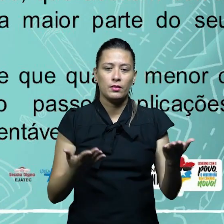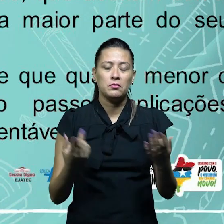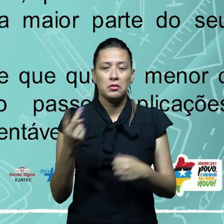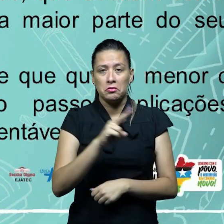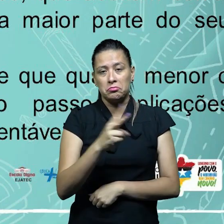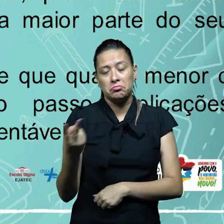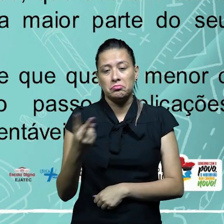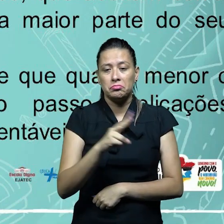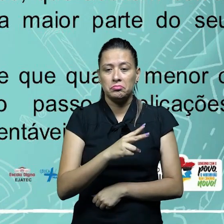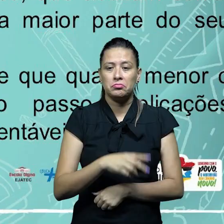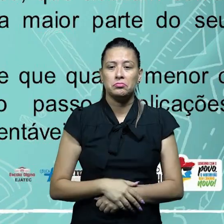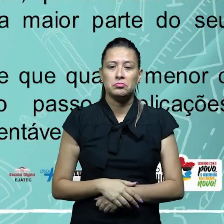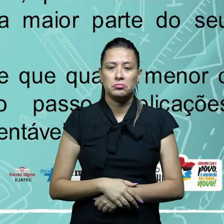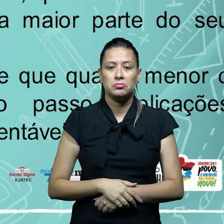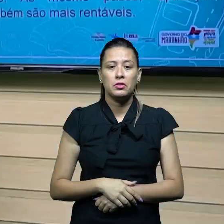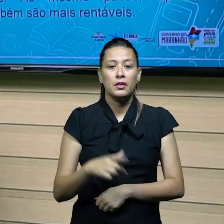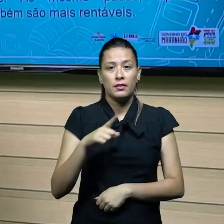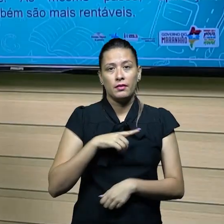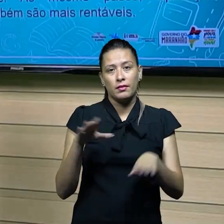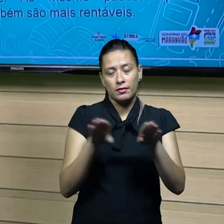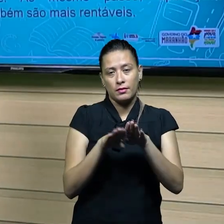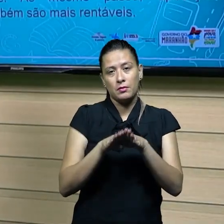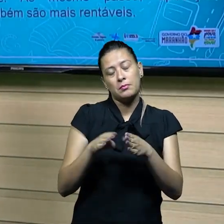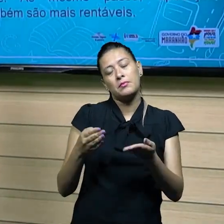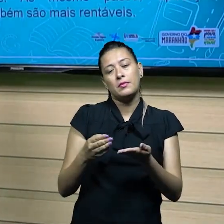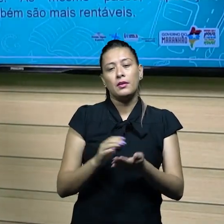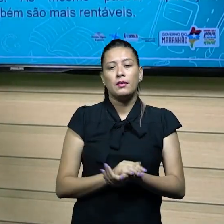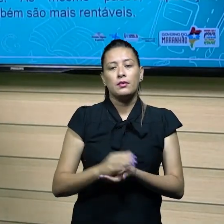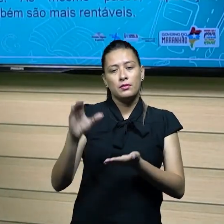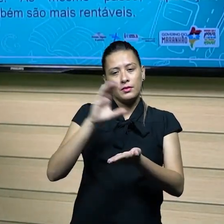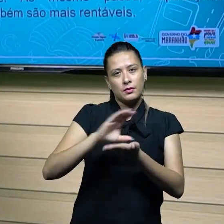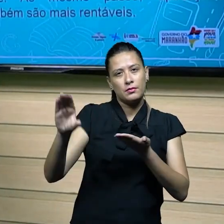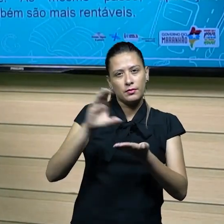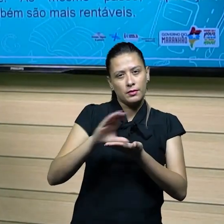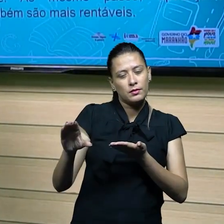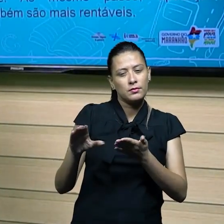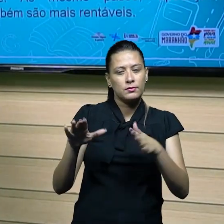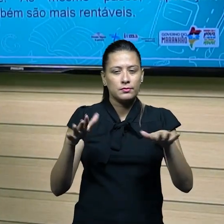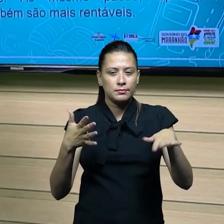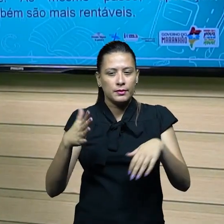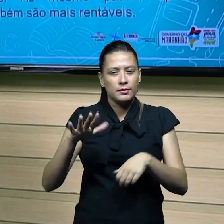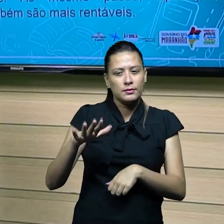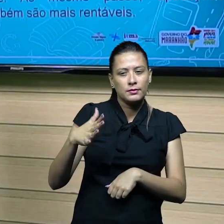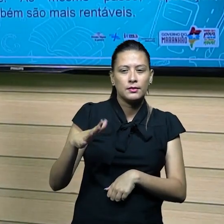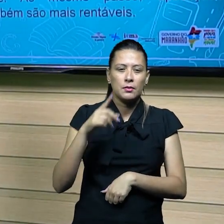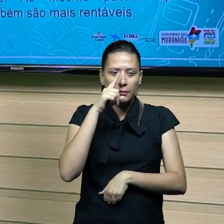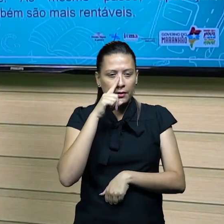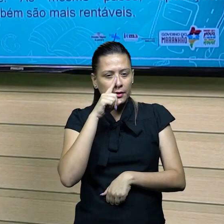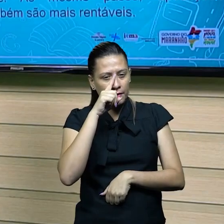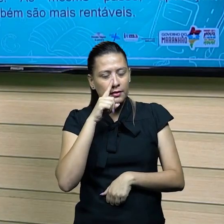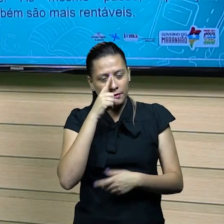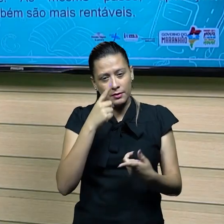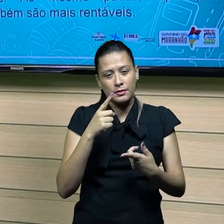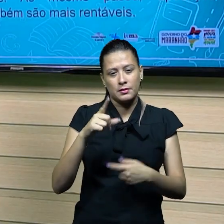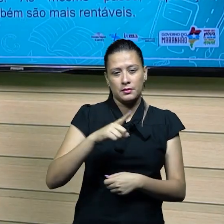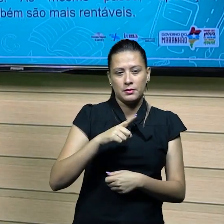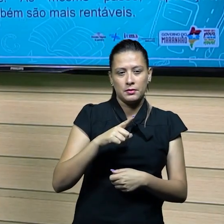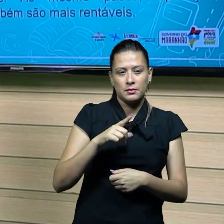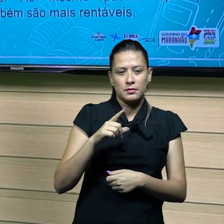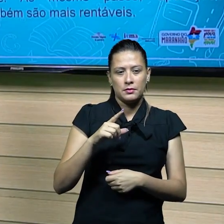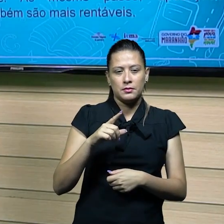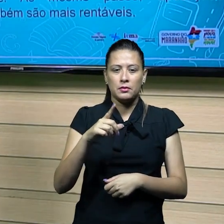maior parte do dinheiro em aplicações seguras. Ou seja, eles até aceitam correr o risco, mas o risco mínimo, tá? E mantendo assim a maioria do seu investimento